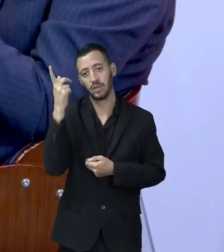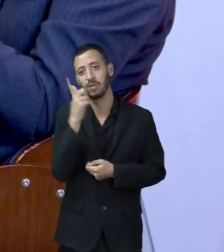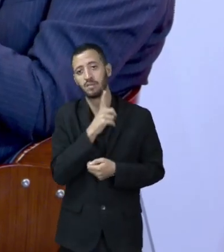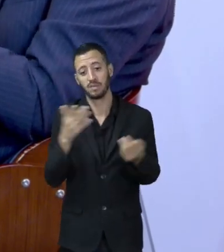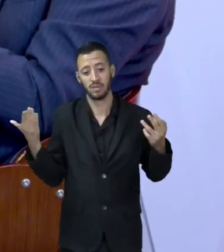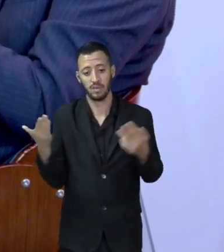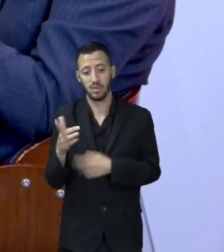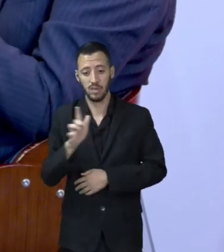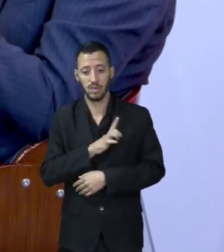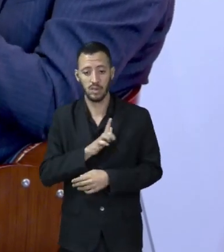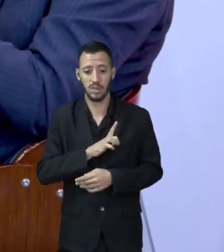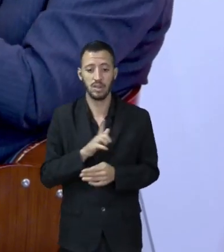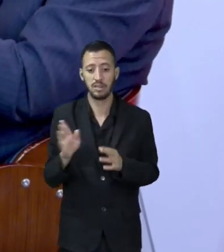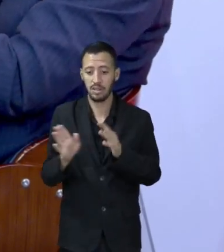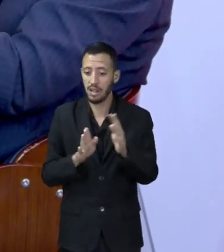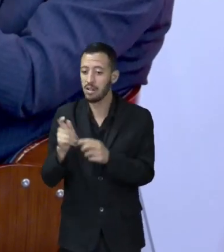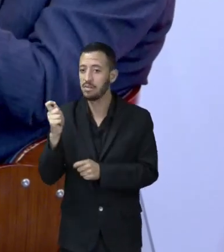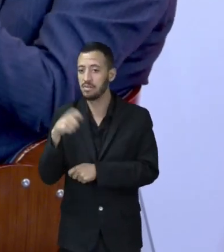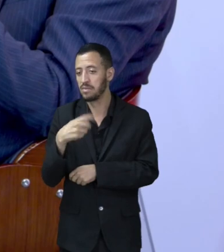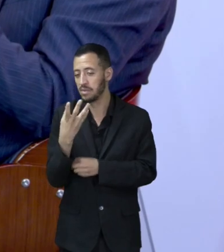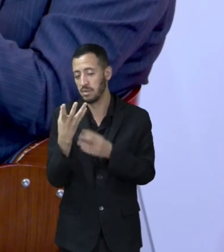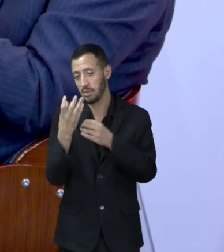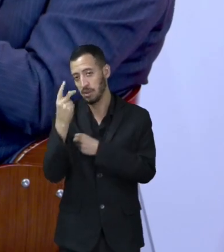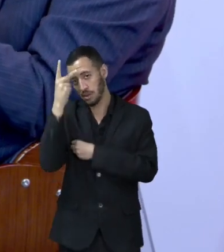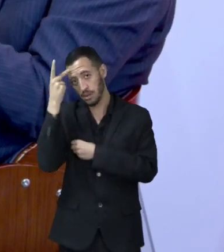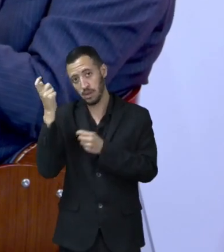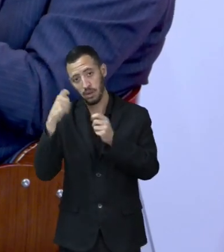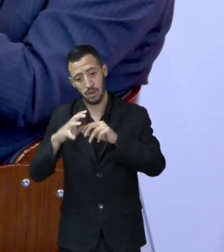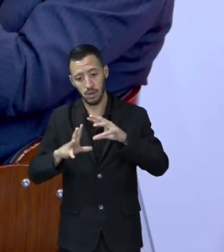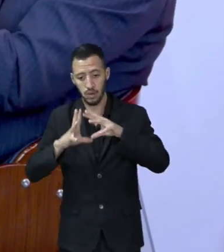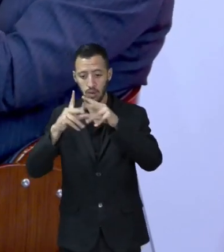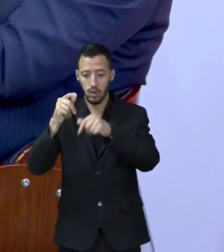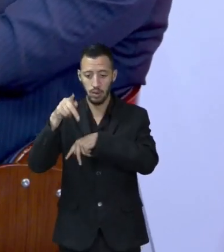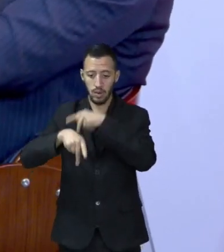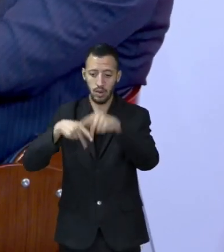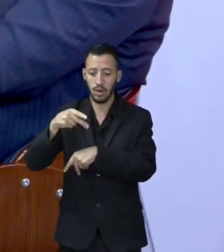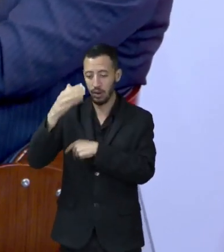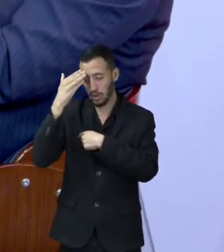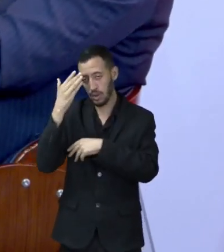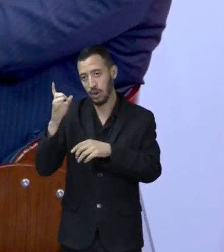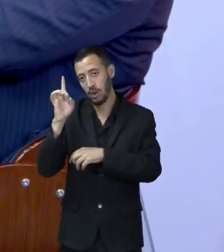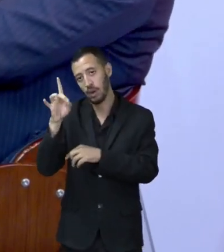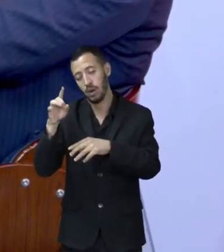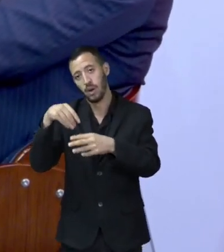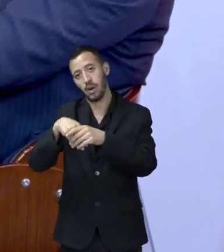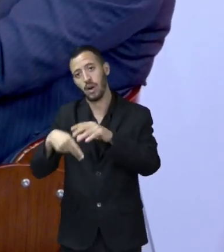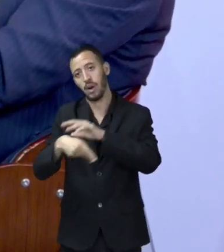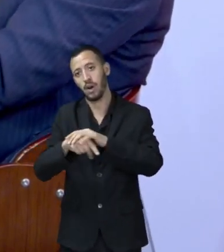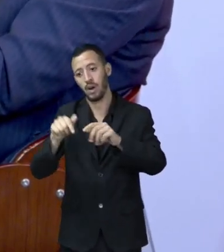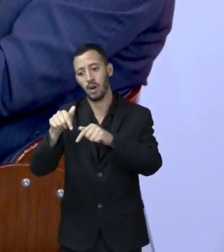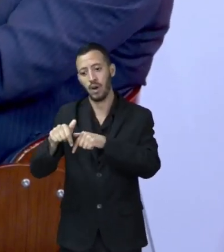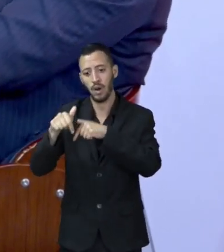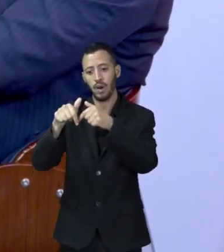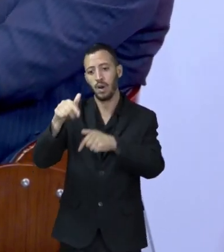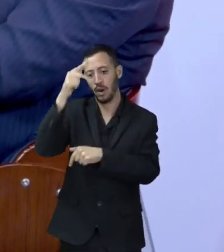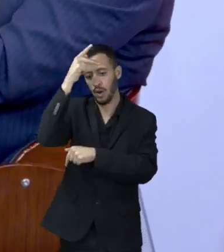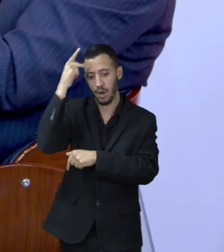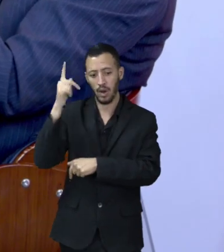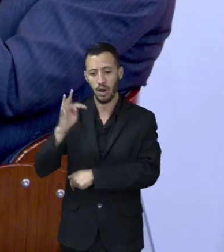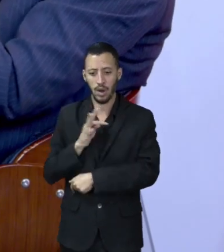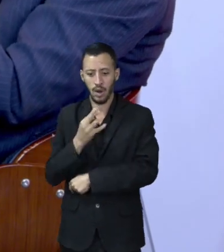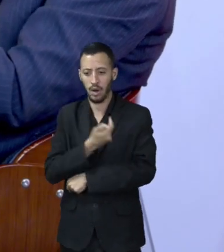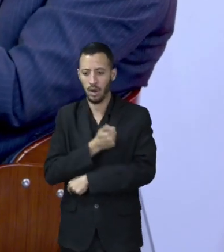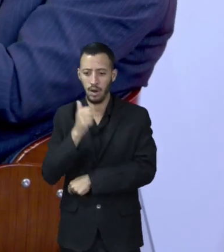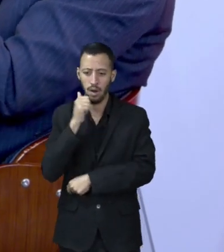hoje eles estão acessíveis para muitas pessoas de toda a população, graças inclusive à luta, né, de pessoas trans,